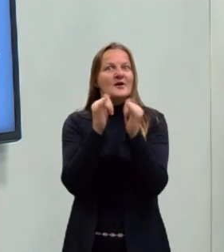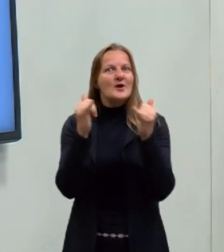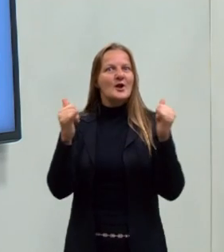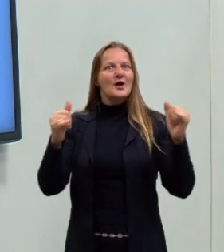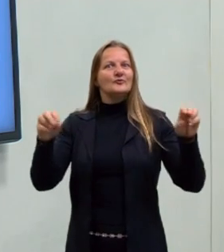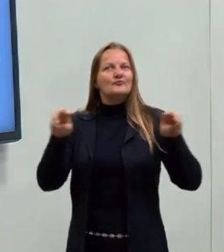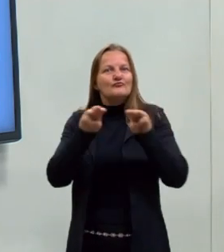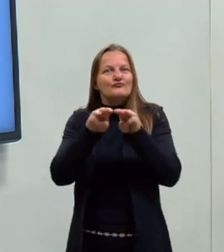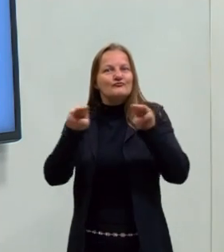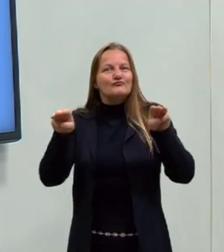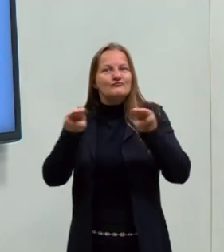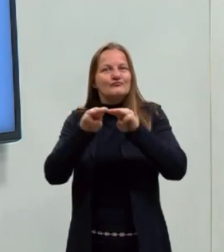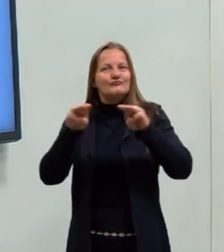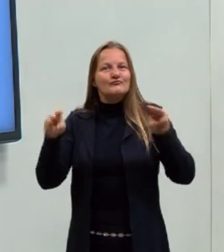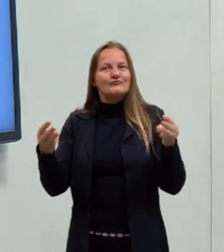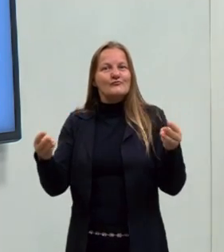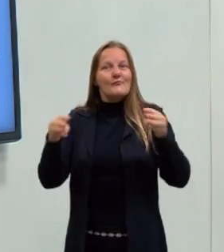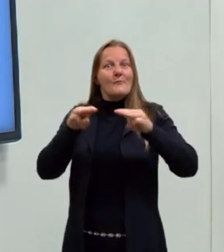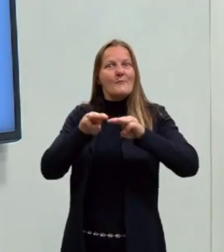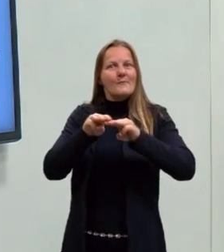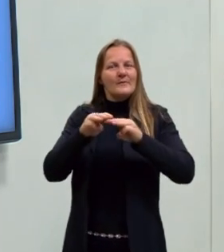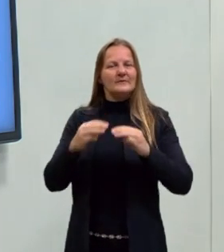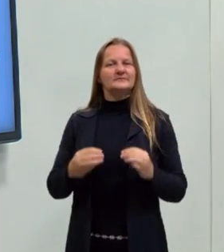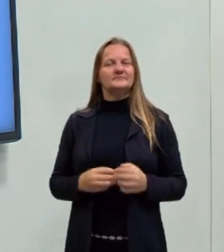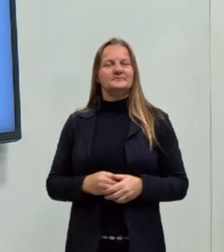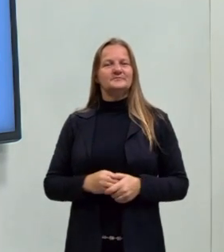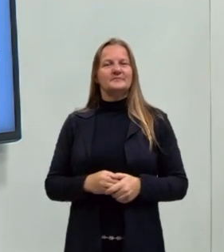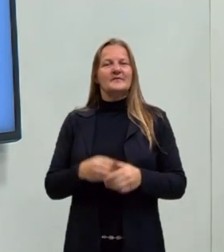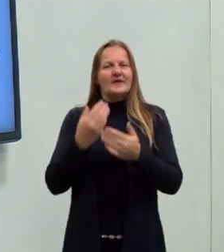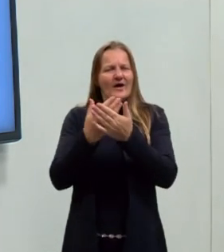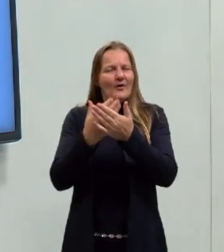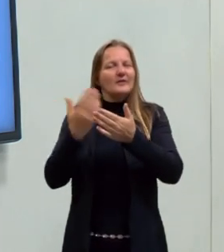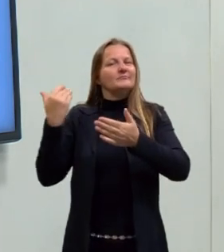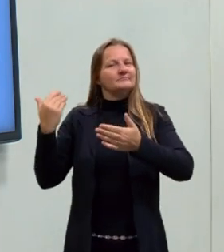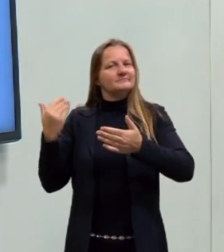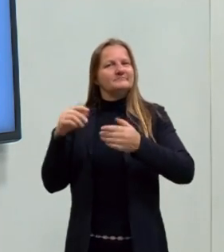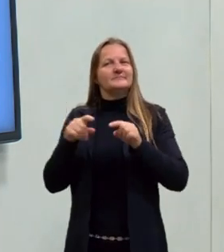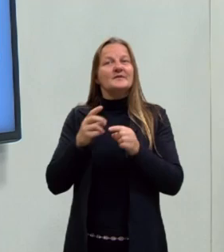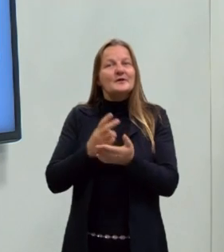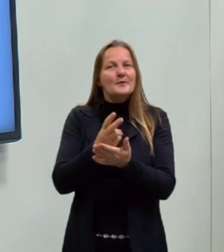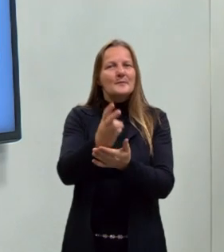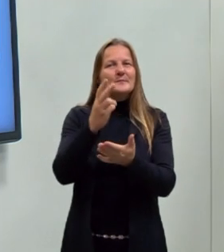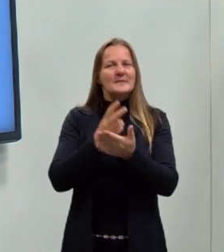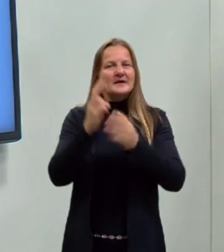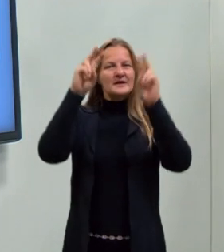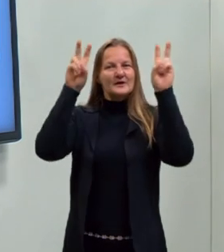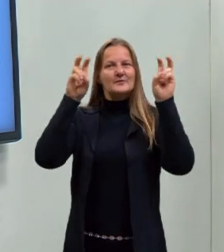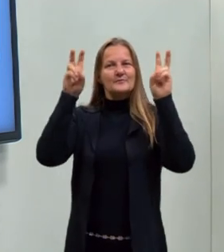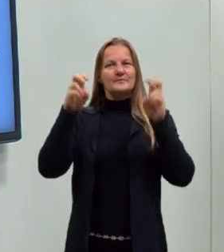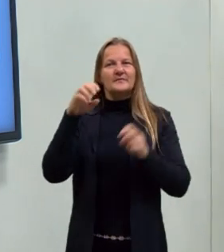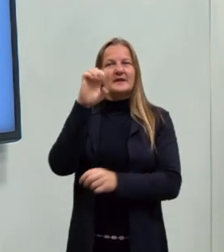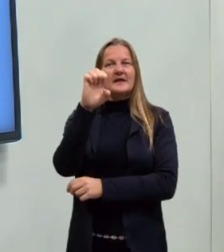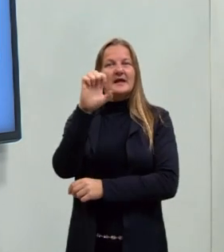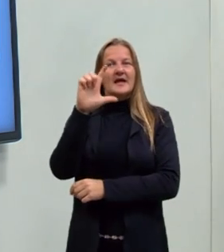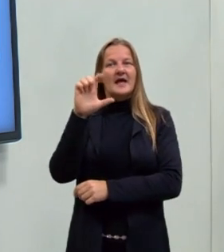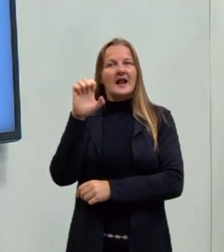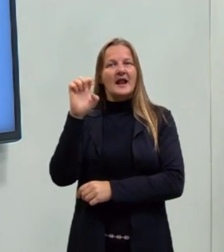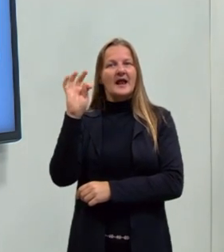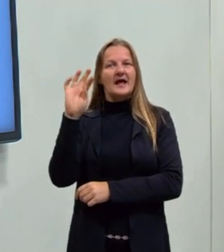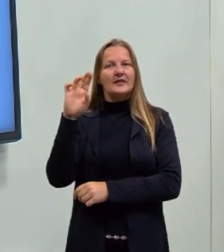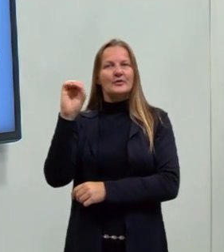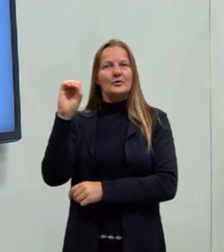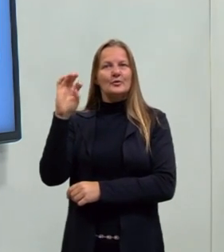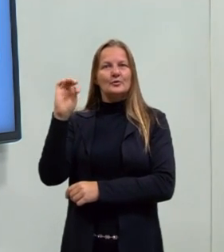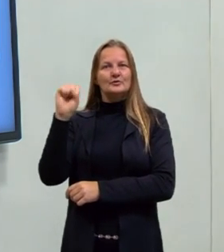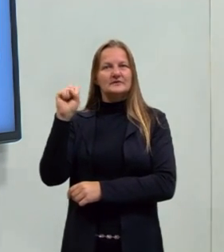que a gente iniciou na nossa última aula e também a gente vai seguir com o tema de eletrostática onde